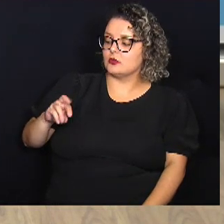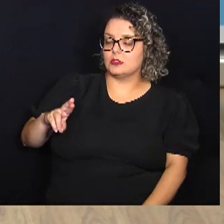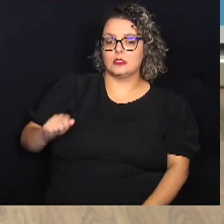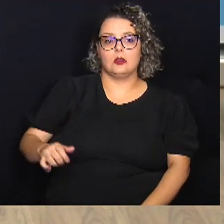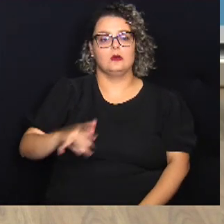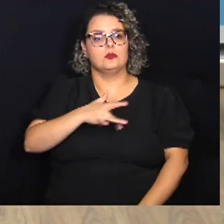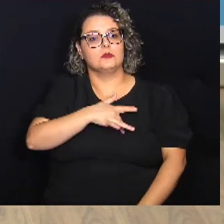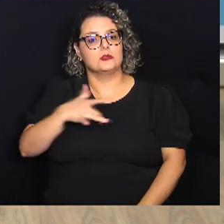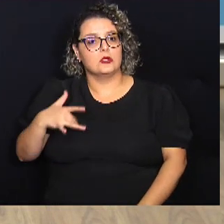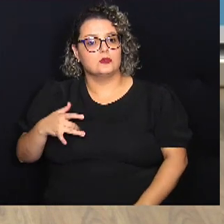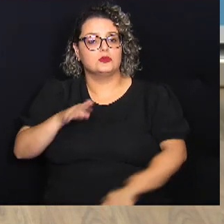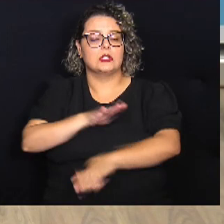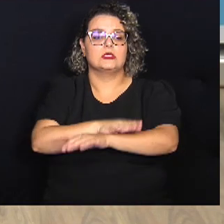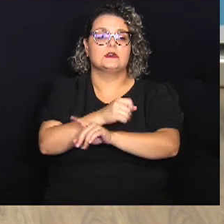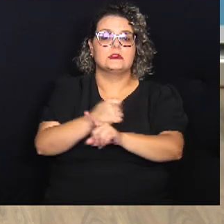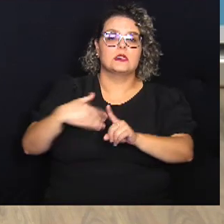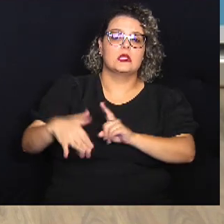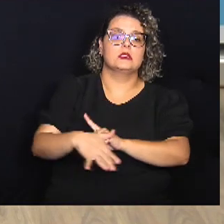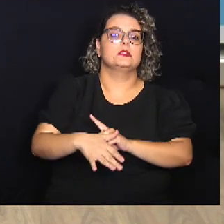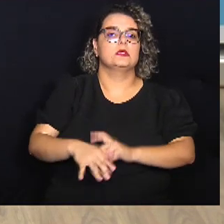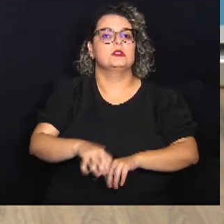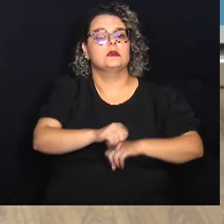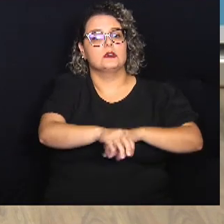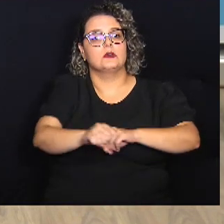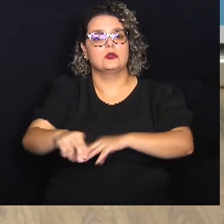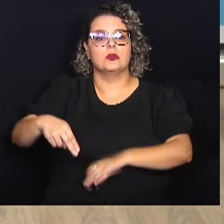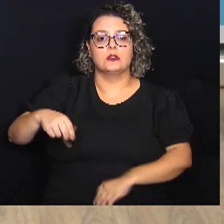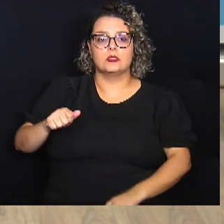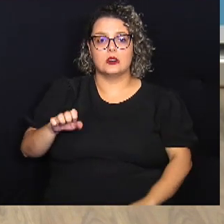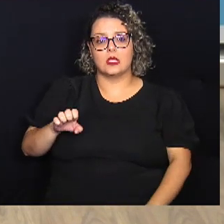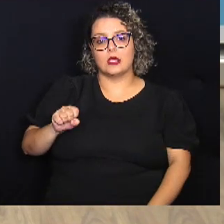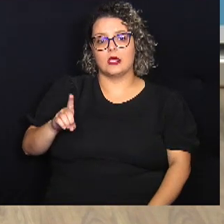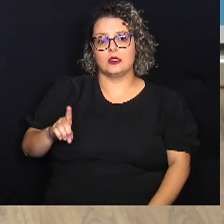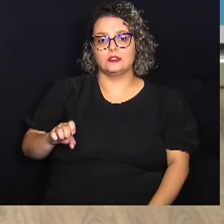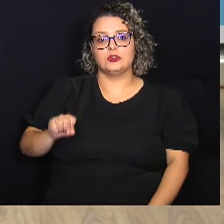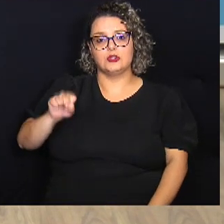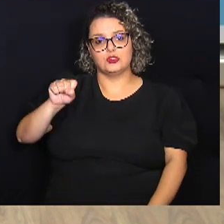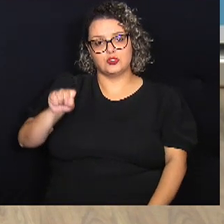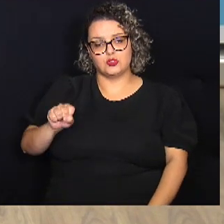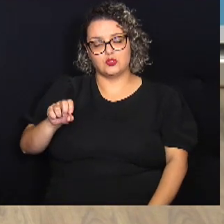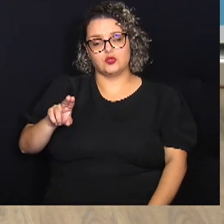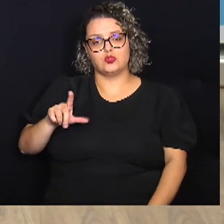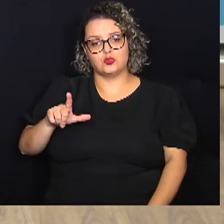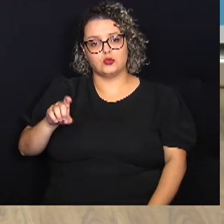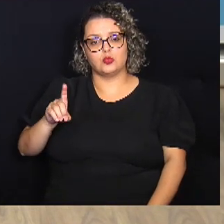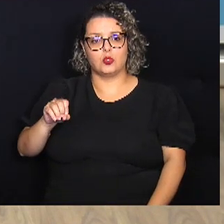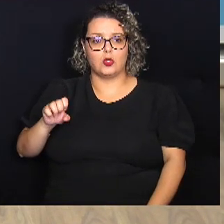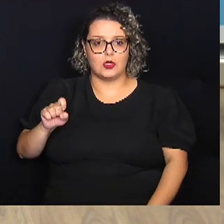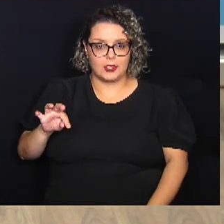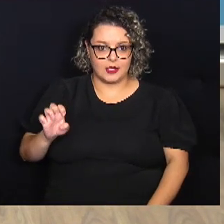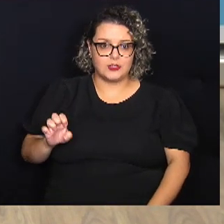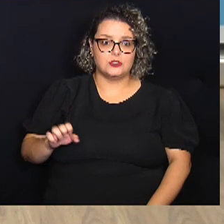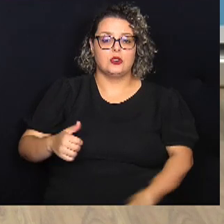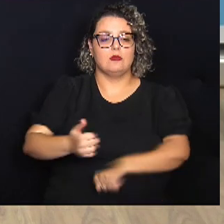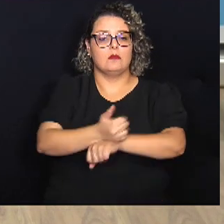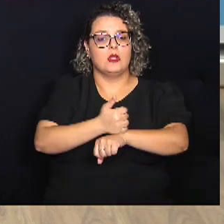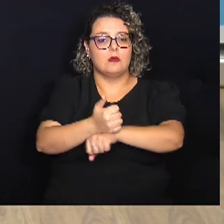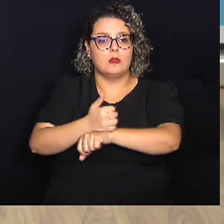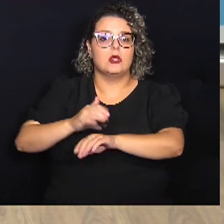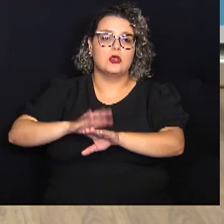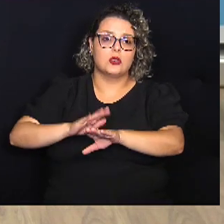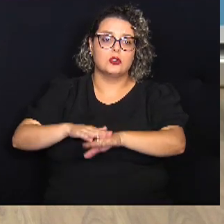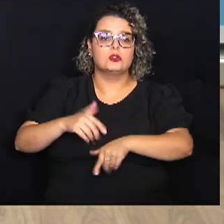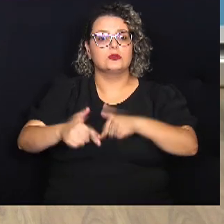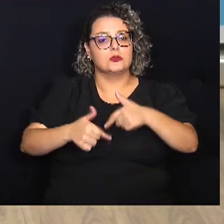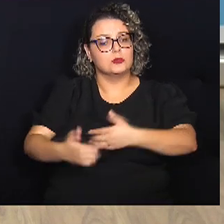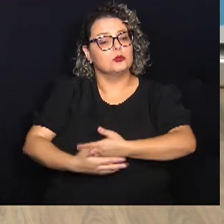e Educação, que vai acontecer no NAED Sudoeste, justamente para os profissionais que atuam com os bebês. Em